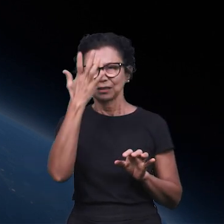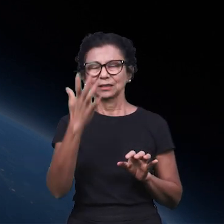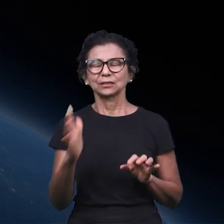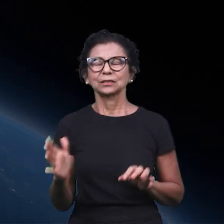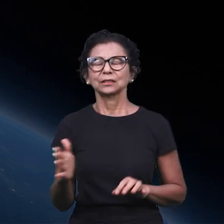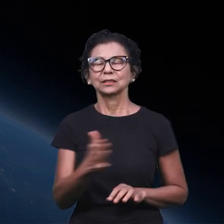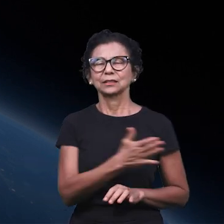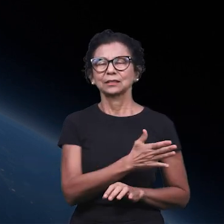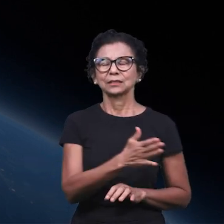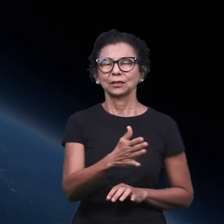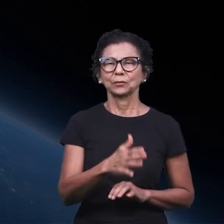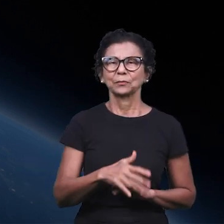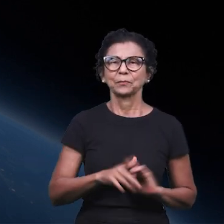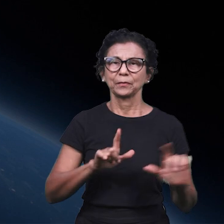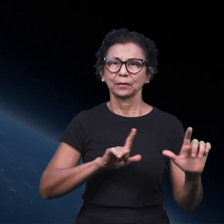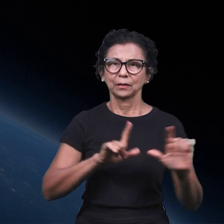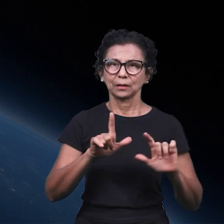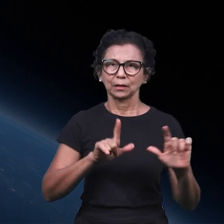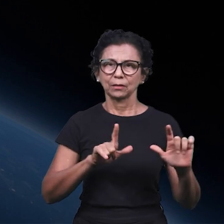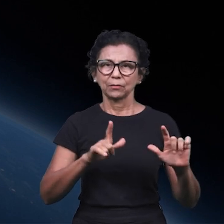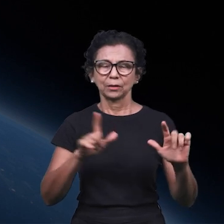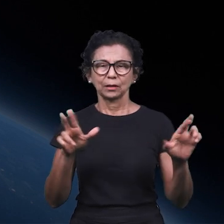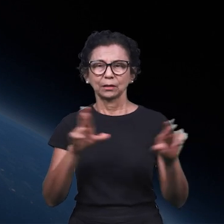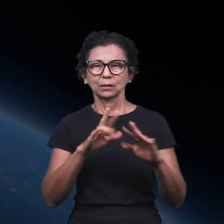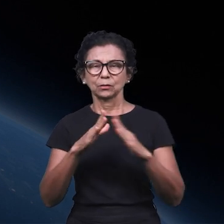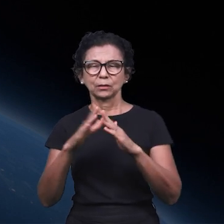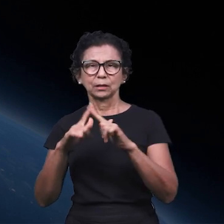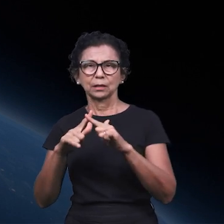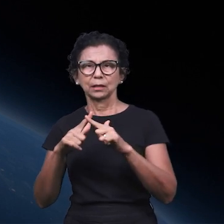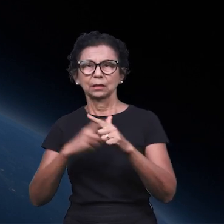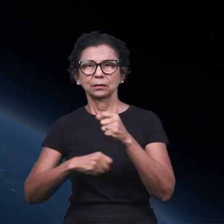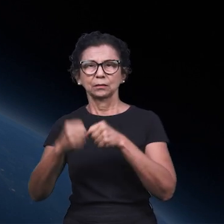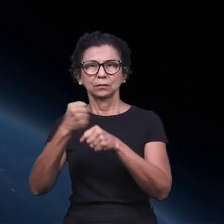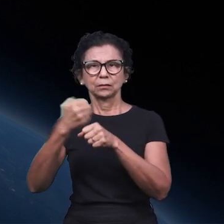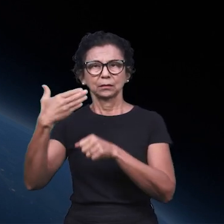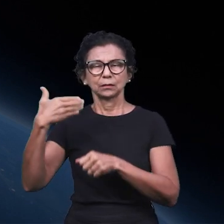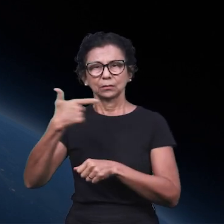recepção da mensagem, né, para todos os pontos onde